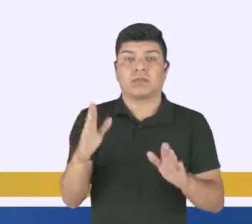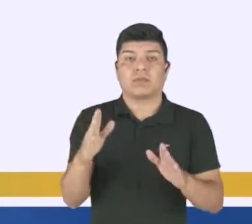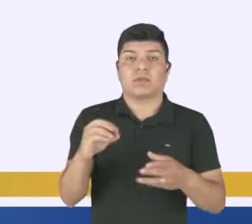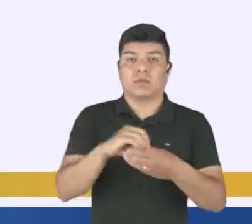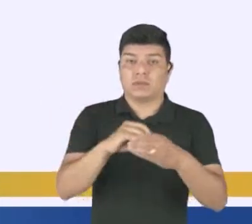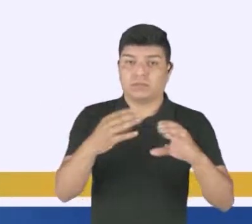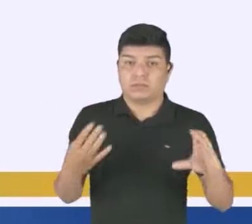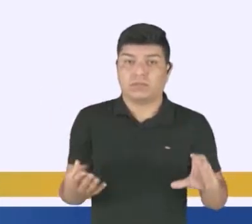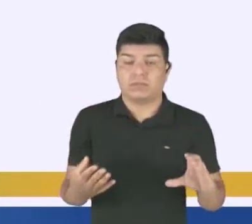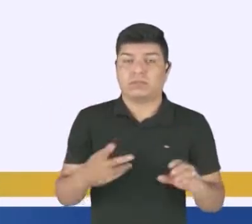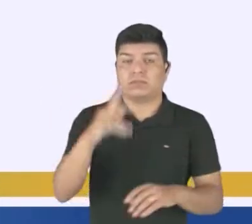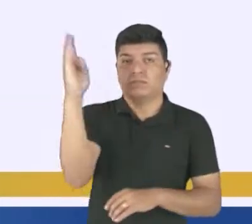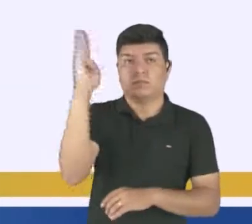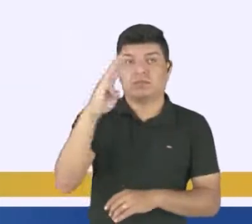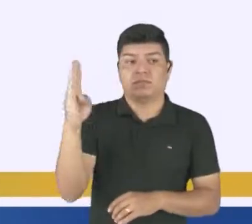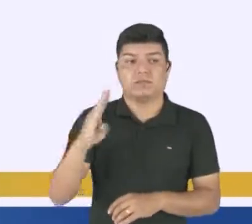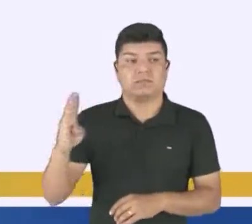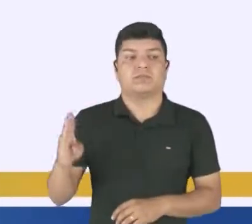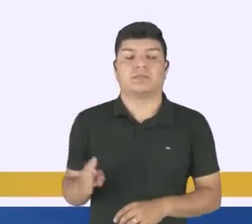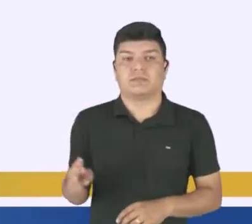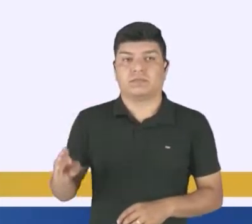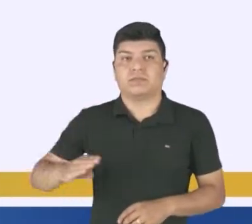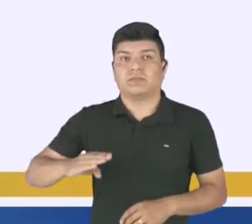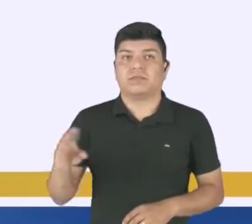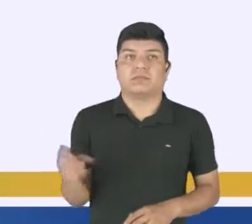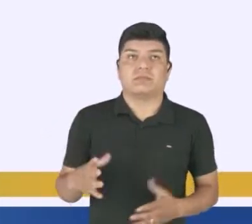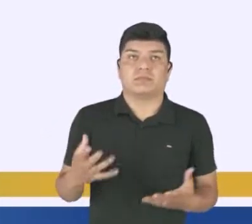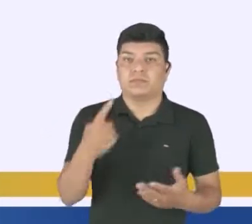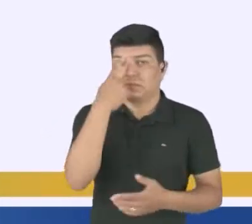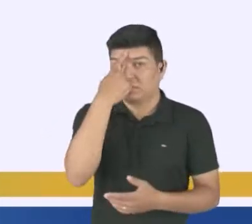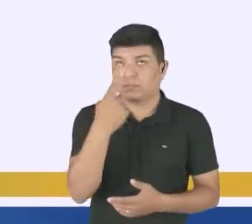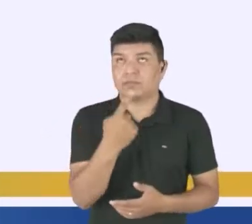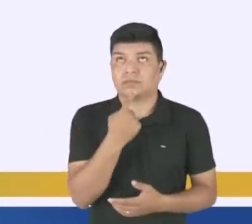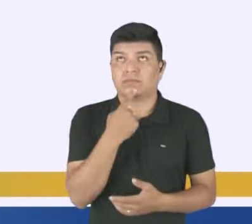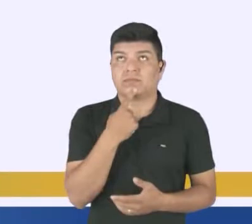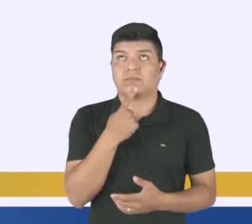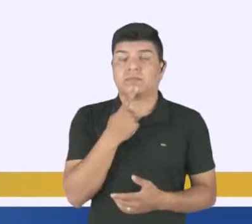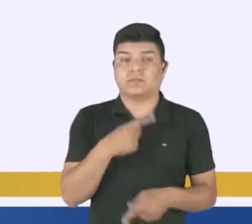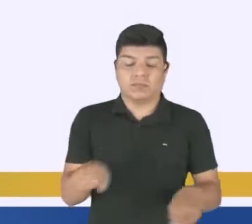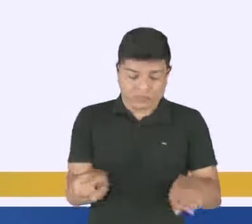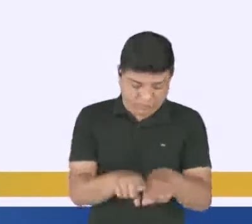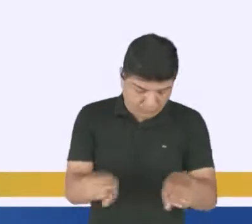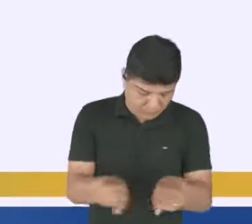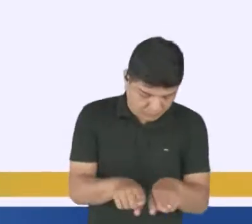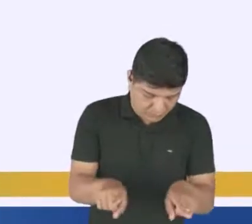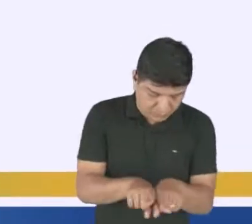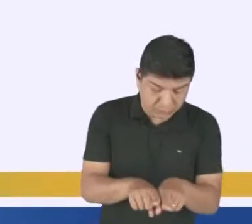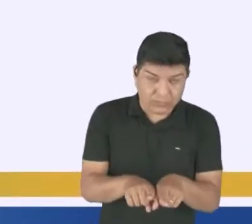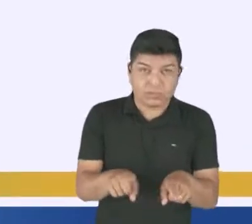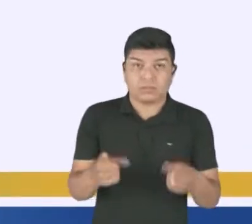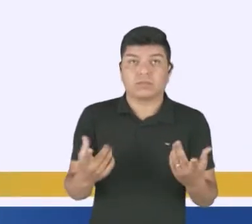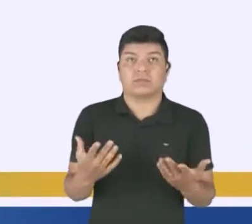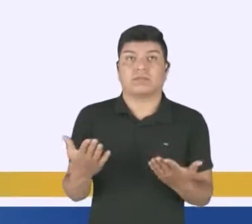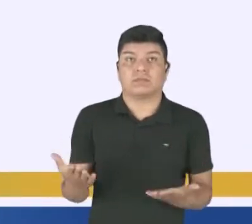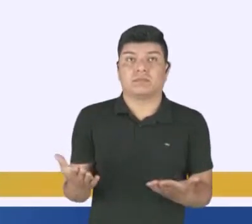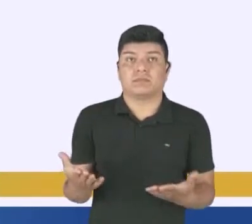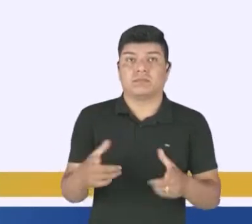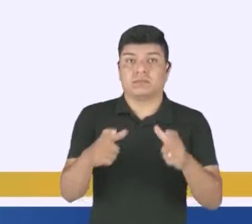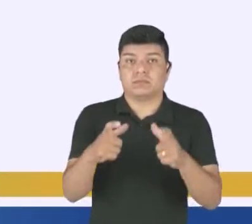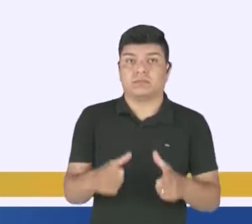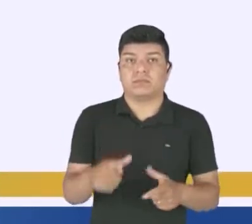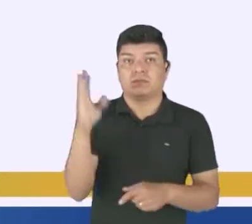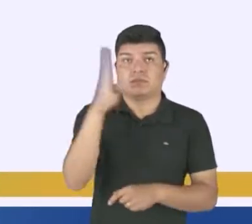é importante do ponto de vista climático verificar essa imagem do globo também. A grande extensão do território